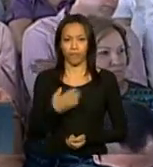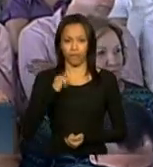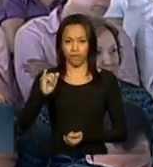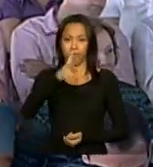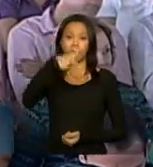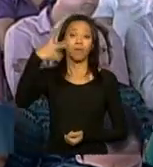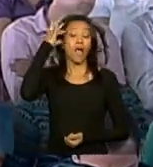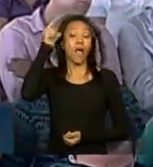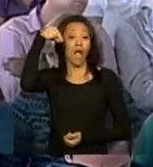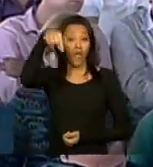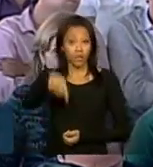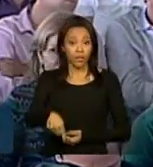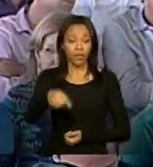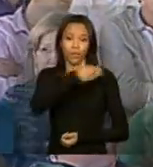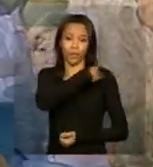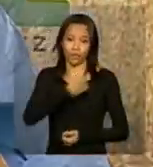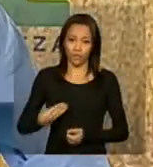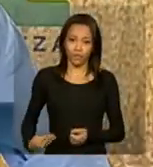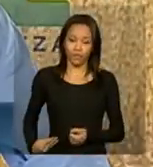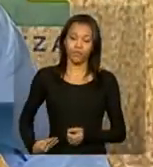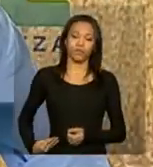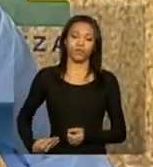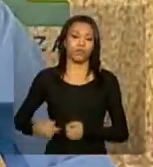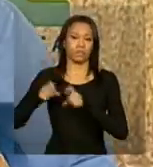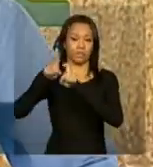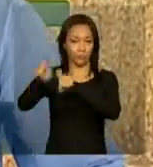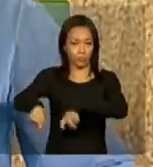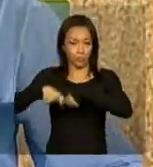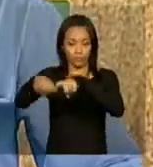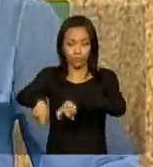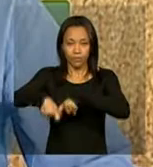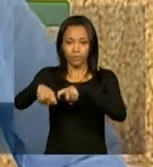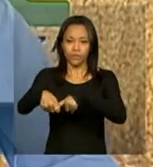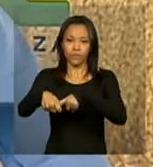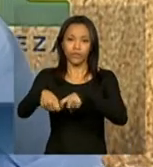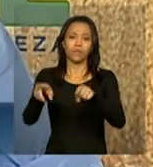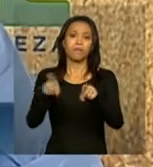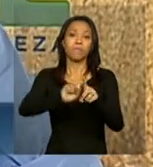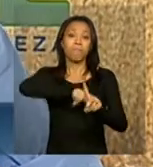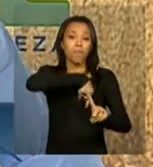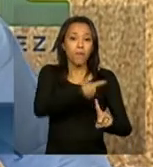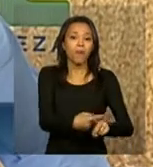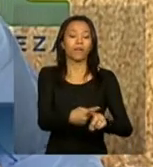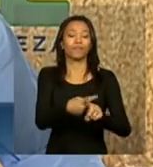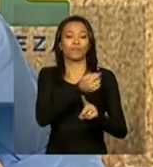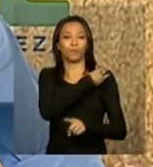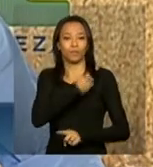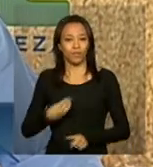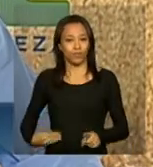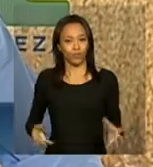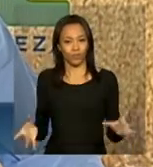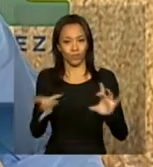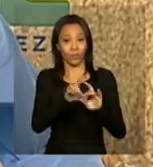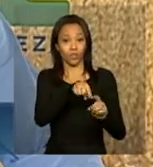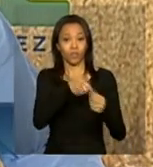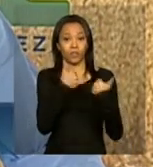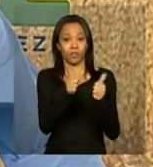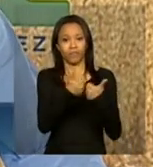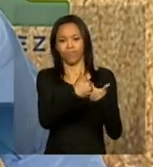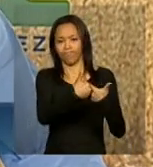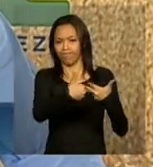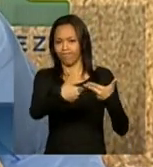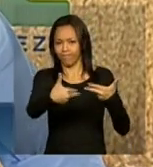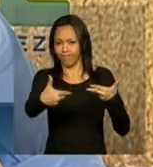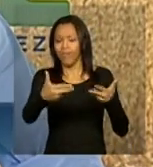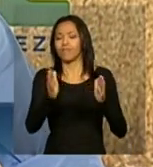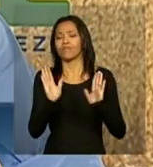aqui o ministro da Agricultura, mas o ministro do Transporte já